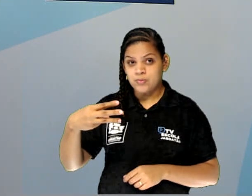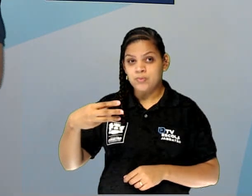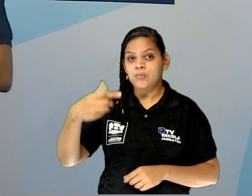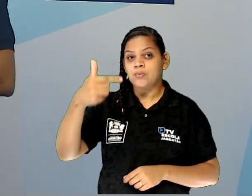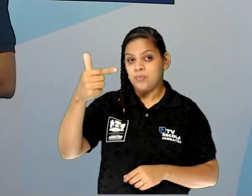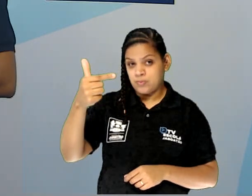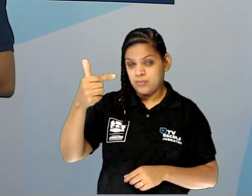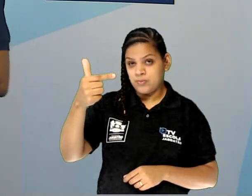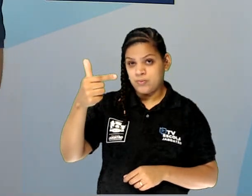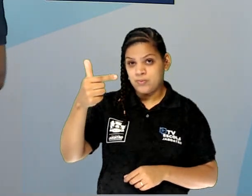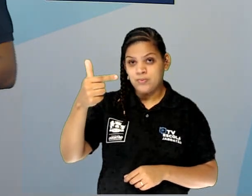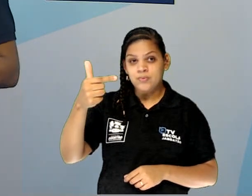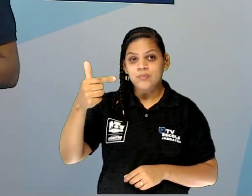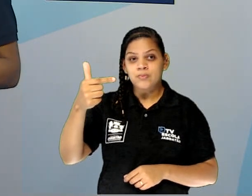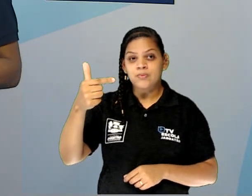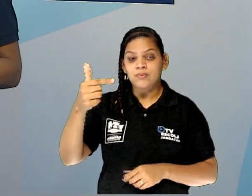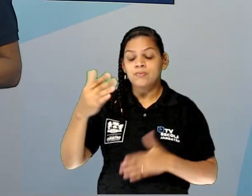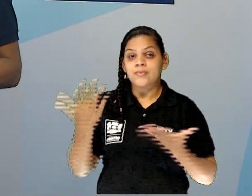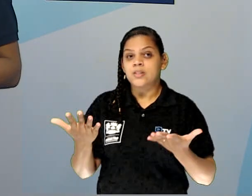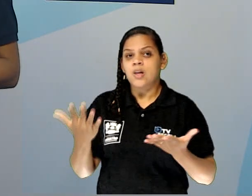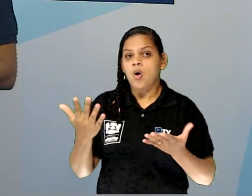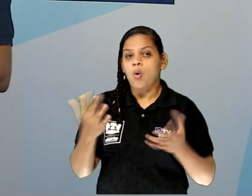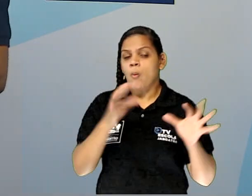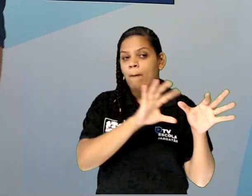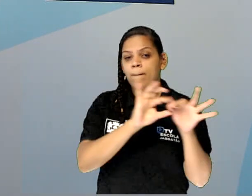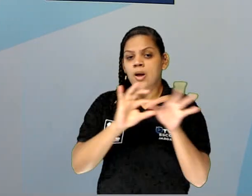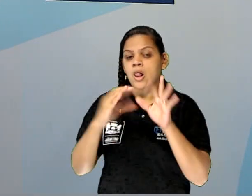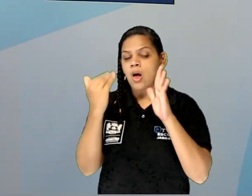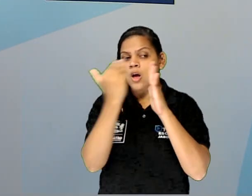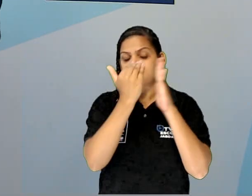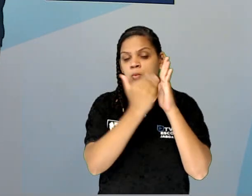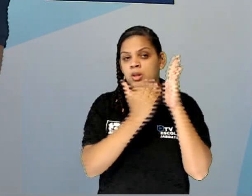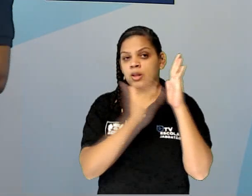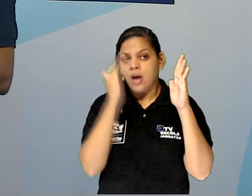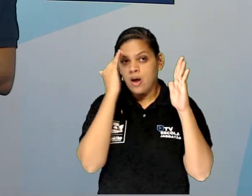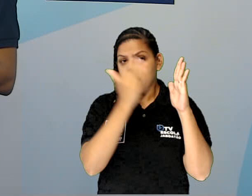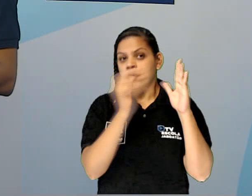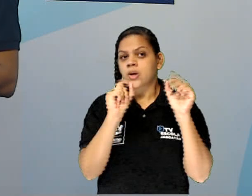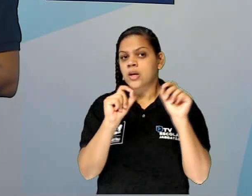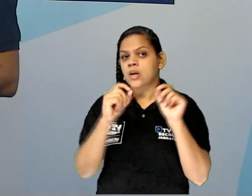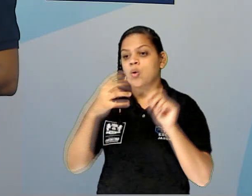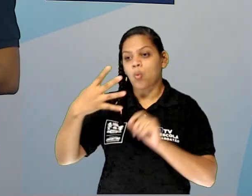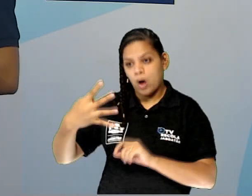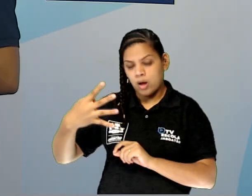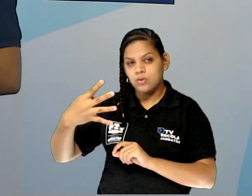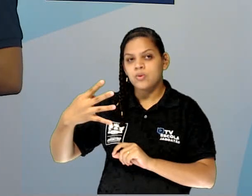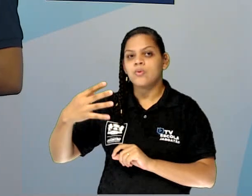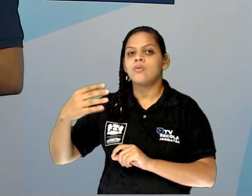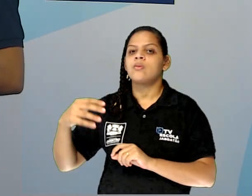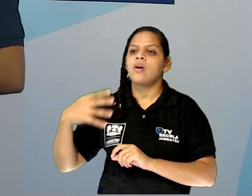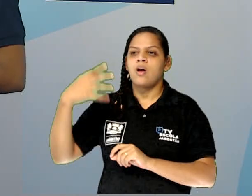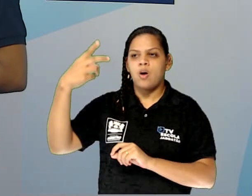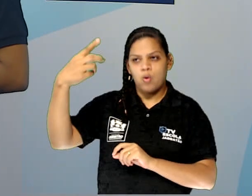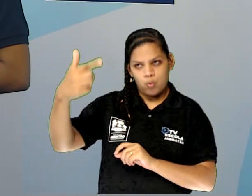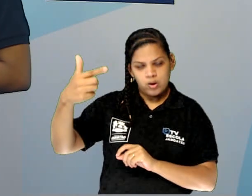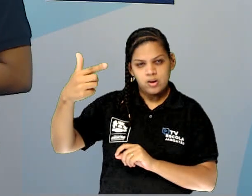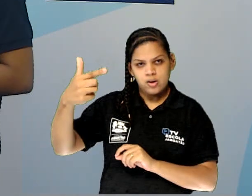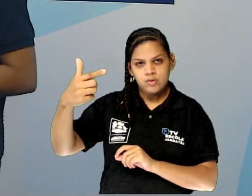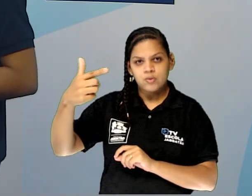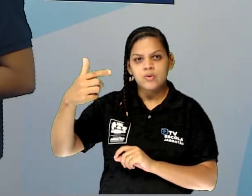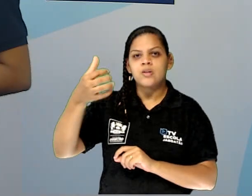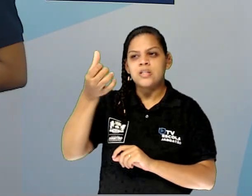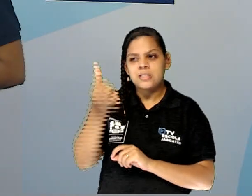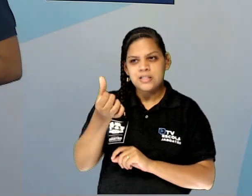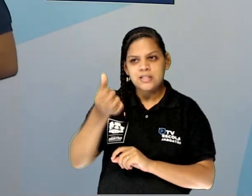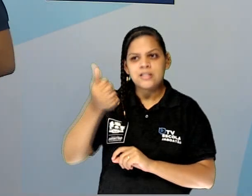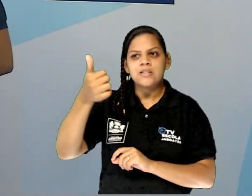3, ao quadrado. Então, seguindo a lógica, quem é o próximo? É 4 ao quadrado, que vai dar 16.